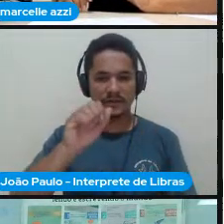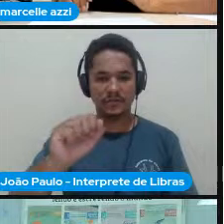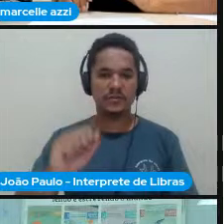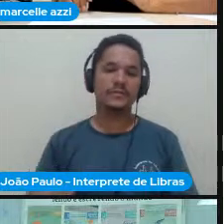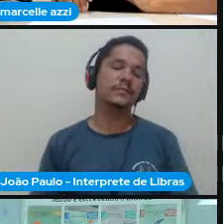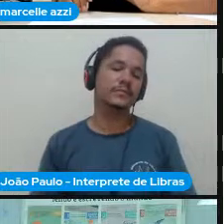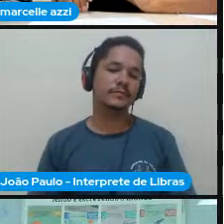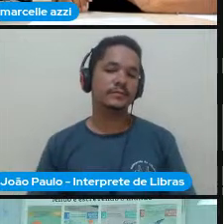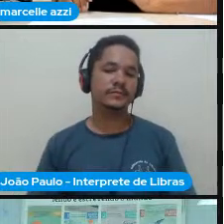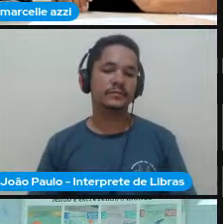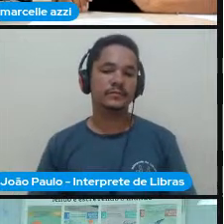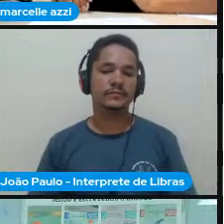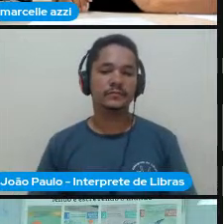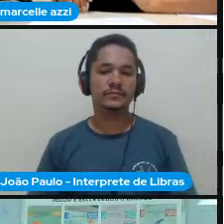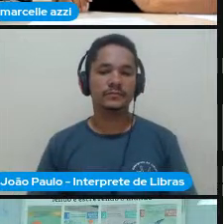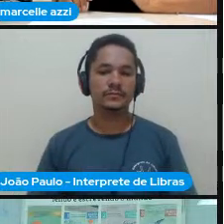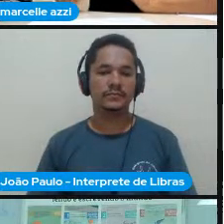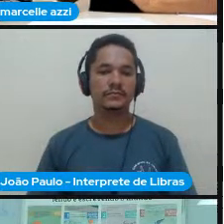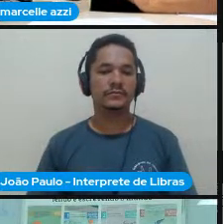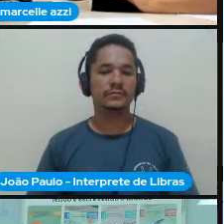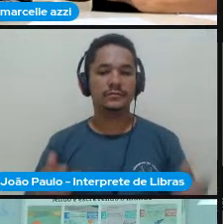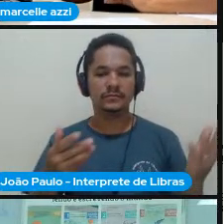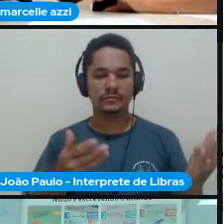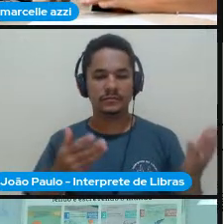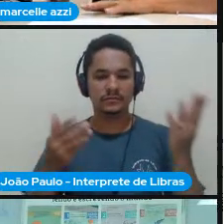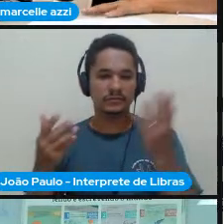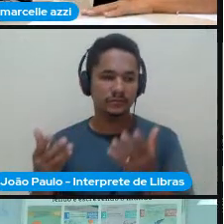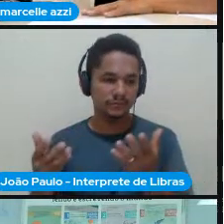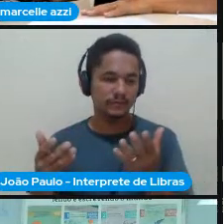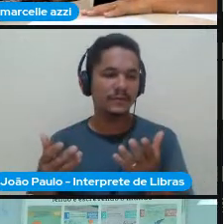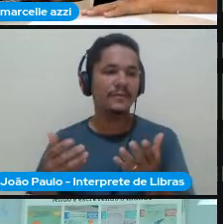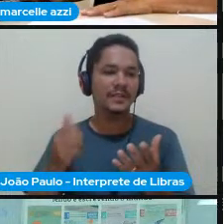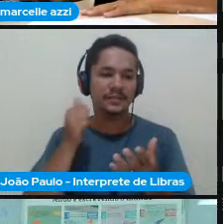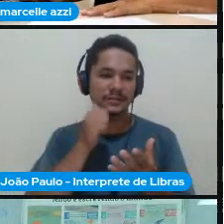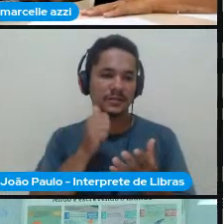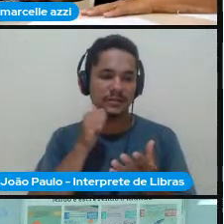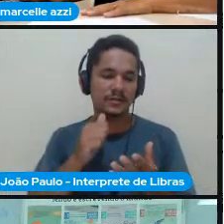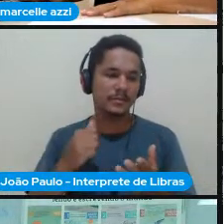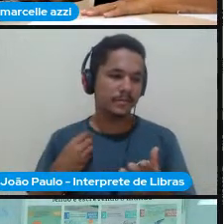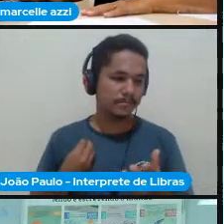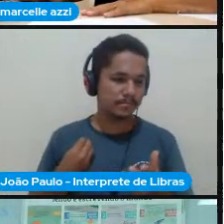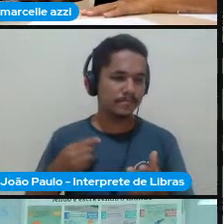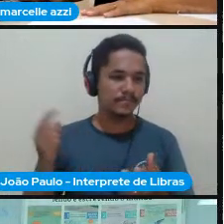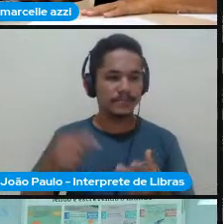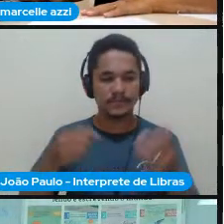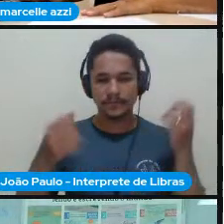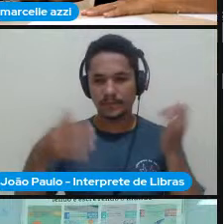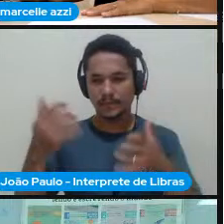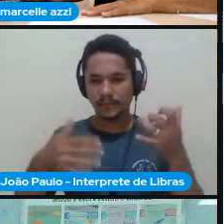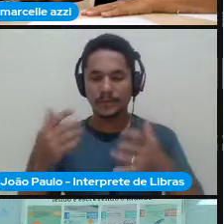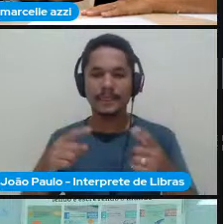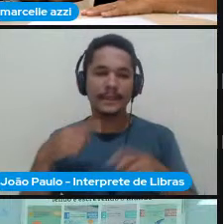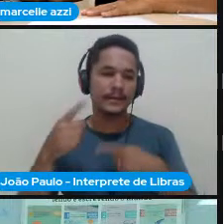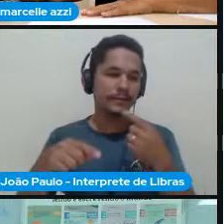Eu acho que podemos chamar as meninas para se apresentar, que aí vejamos se houver alguma demanda também para o secretário Luiz, a gente já entra junto comigo